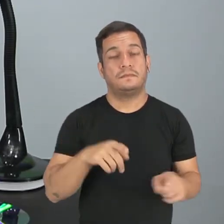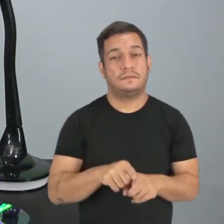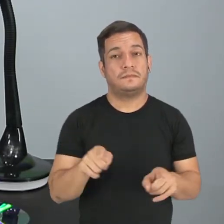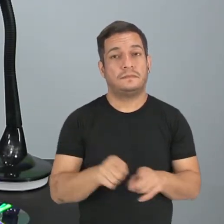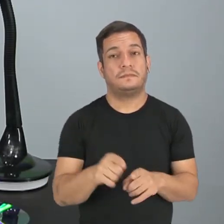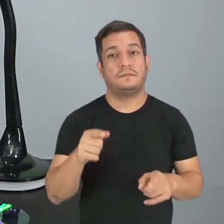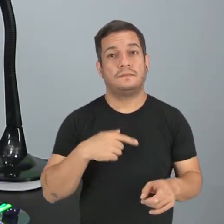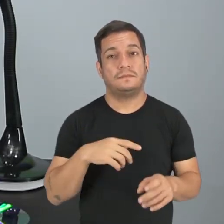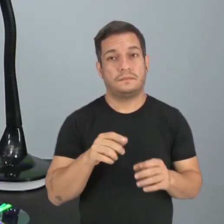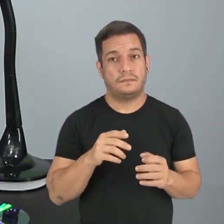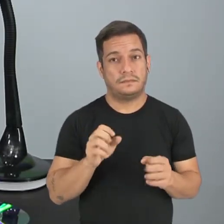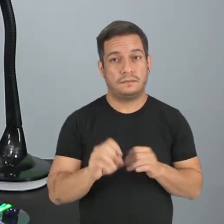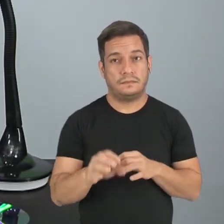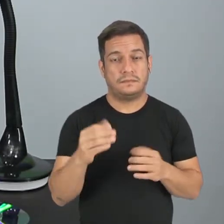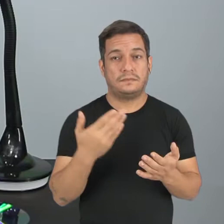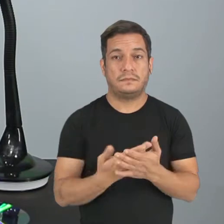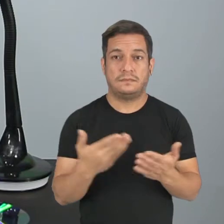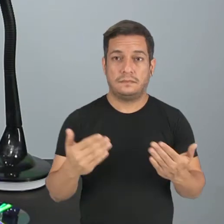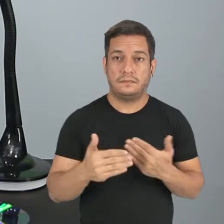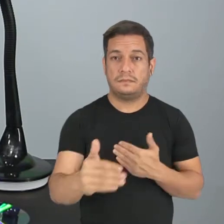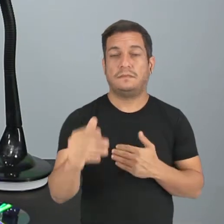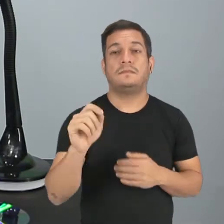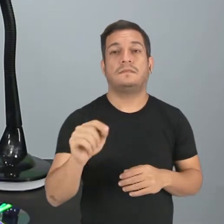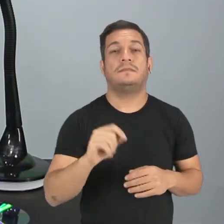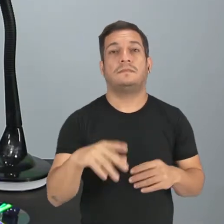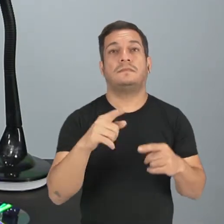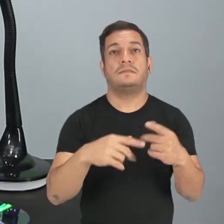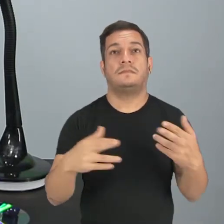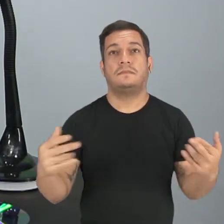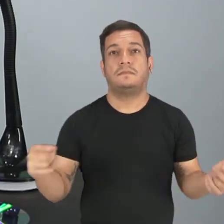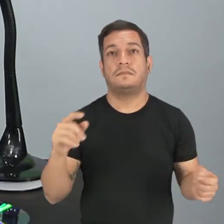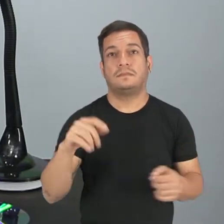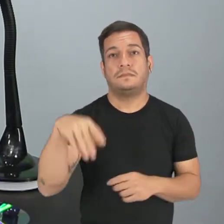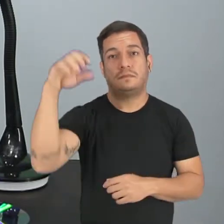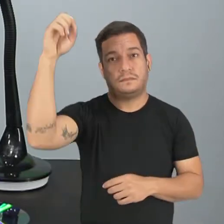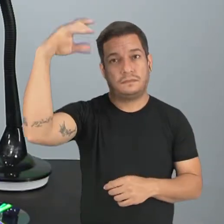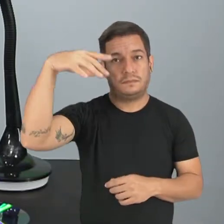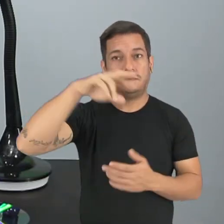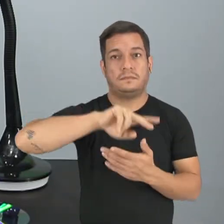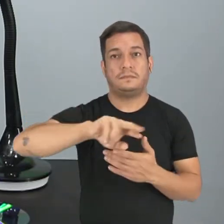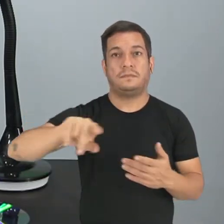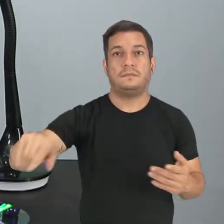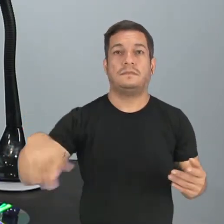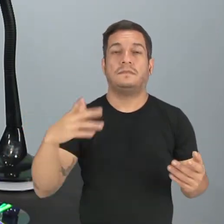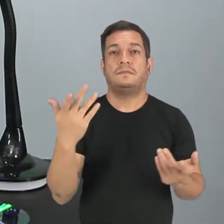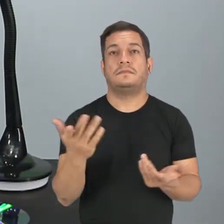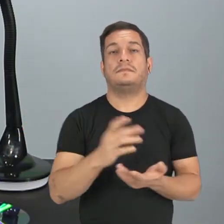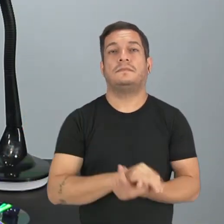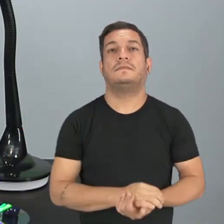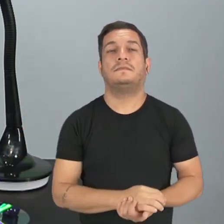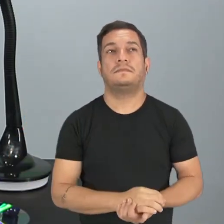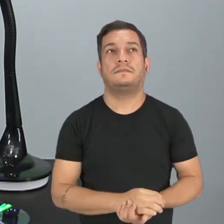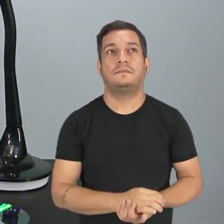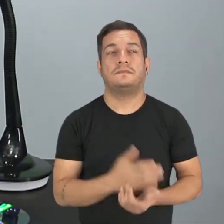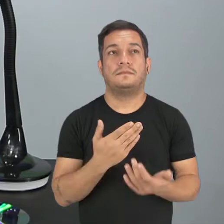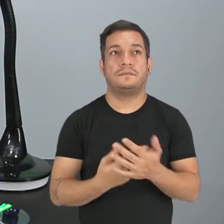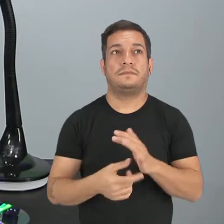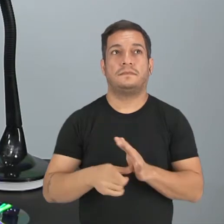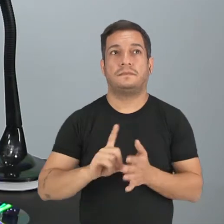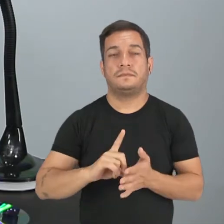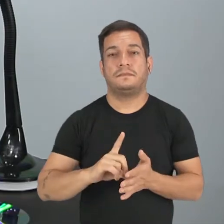também trabalhado nesta aula foi sobre os objetos luminosos e iluminados. Na aula